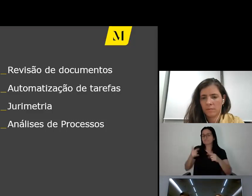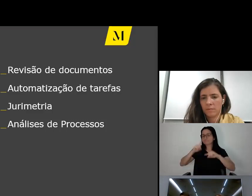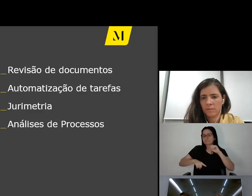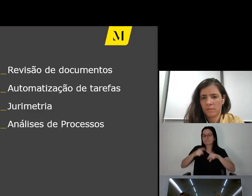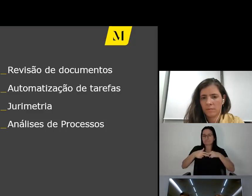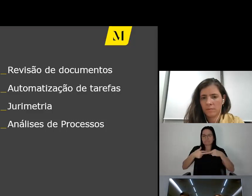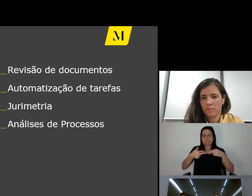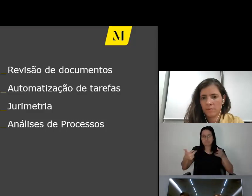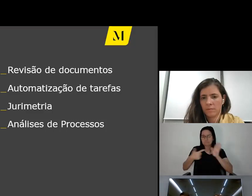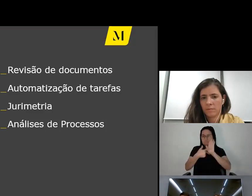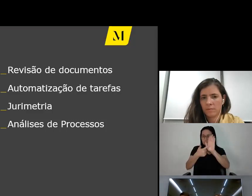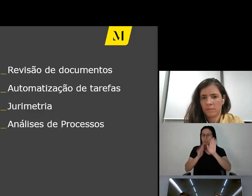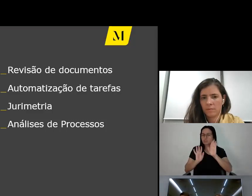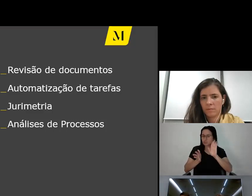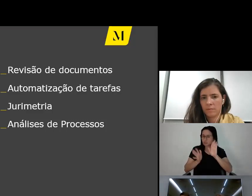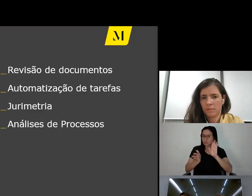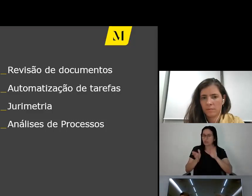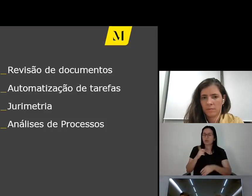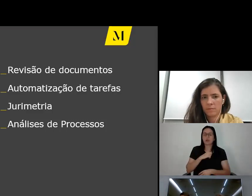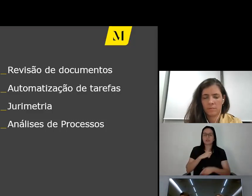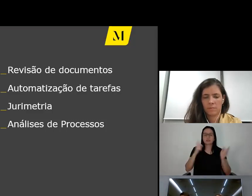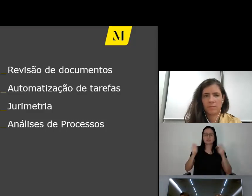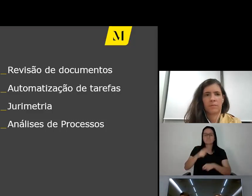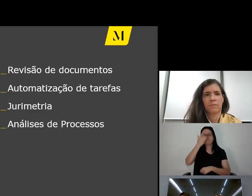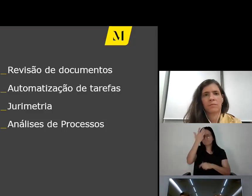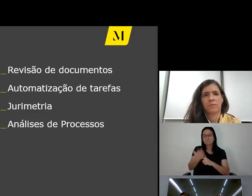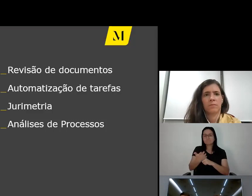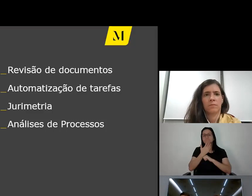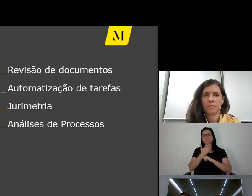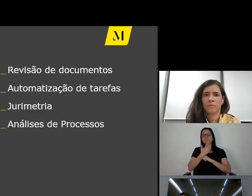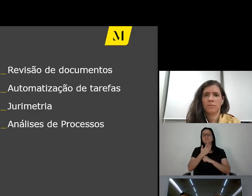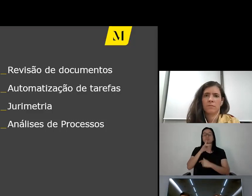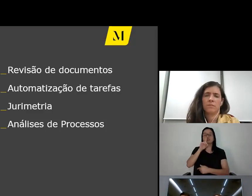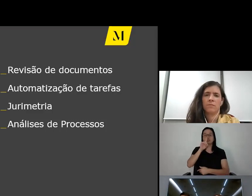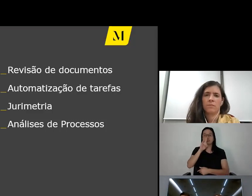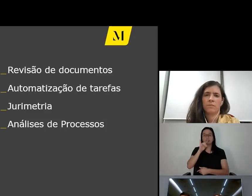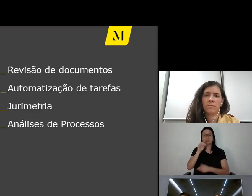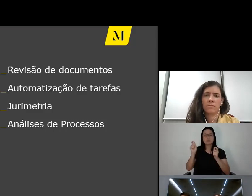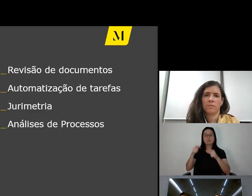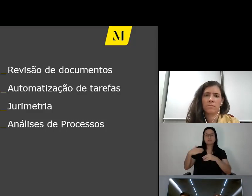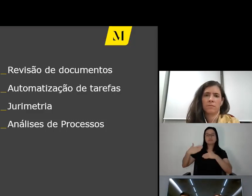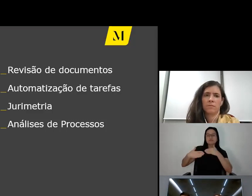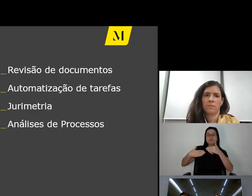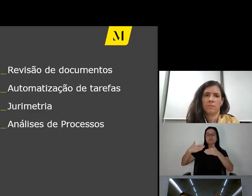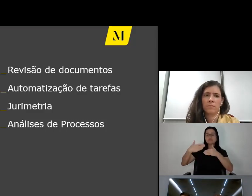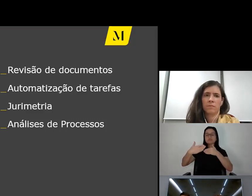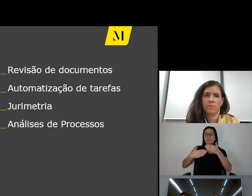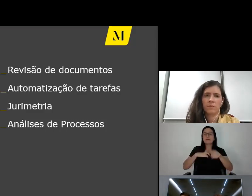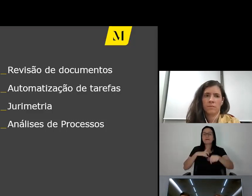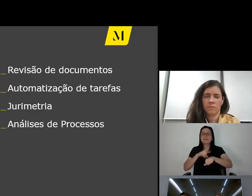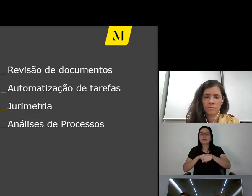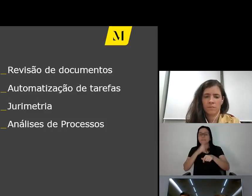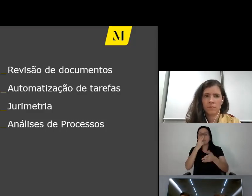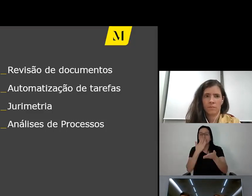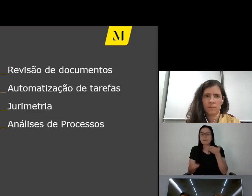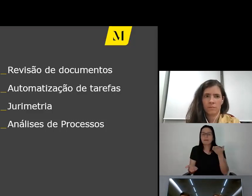oportunidade de abordar com vocês, que realmente facilitam o nosso dia a dia e impedem que a gente acabe desperdiçando o nosso tempo com tarefas que